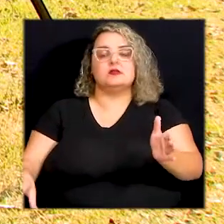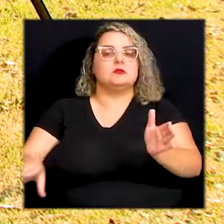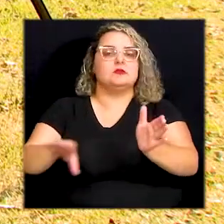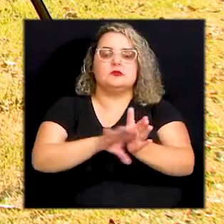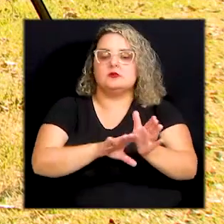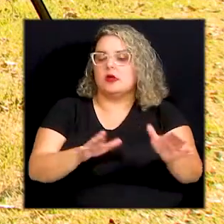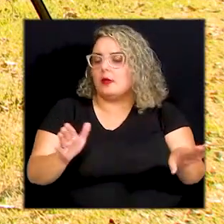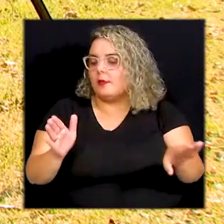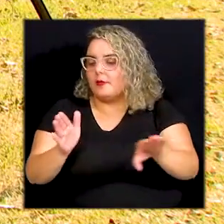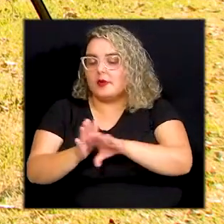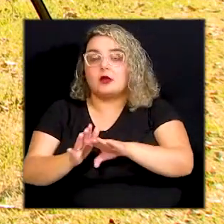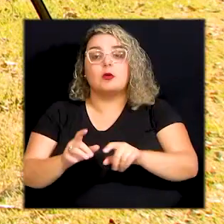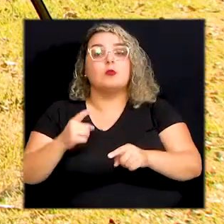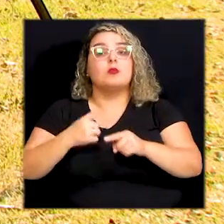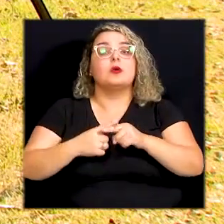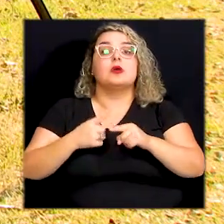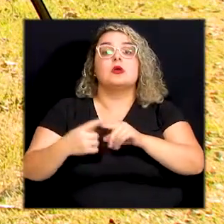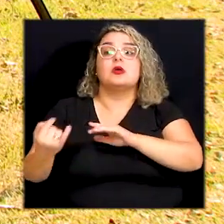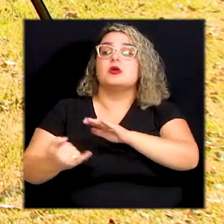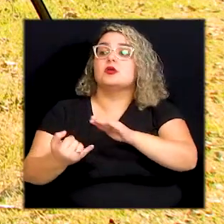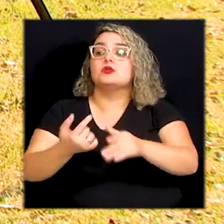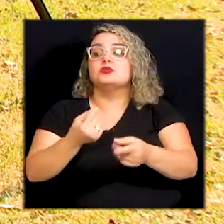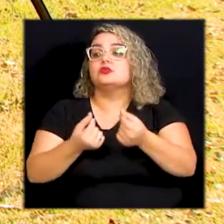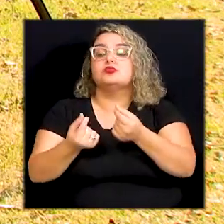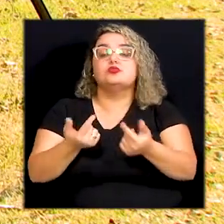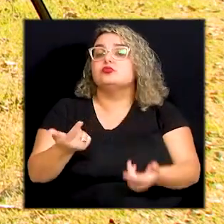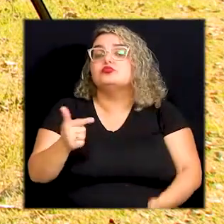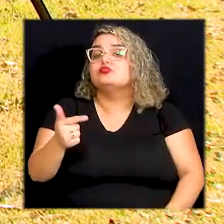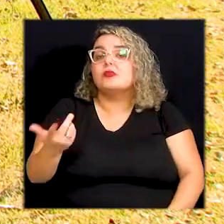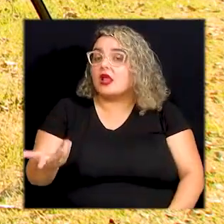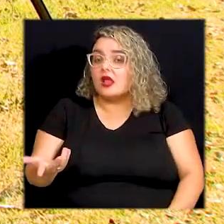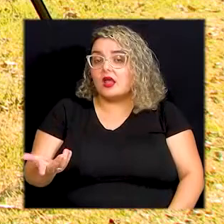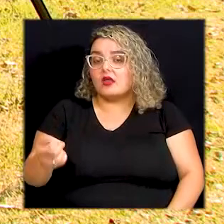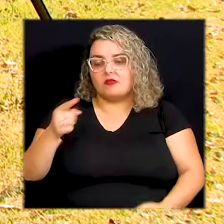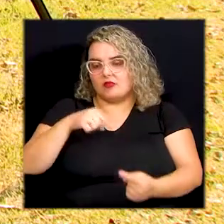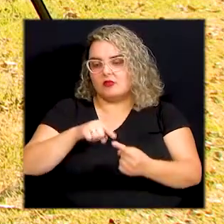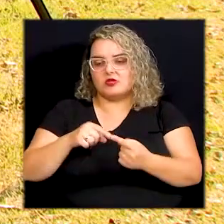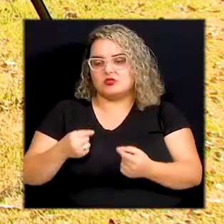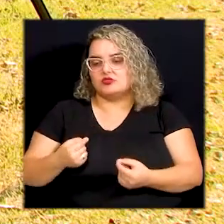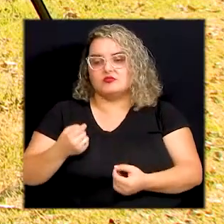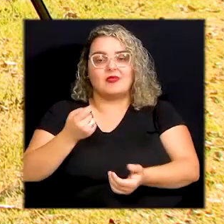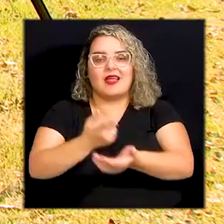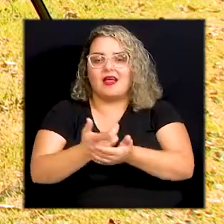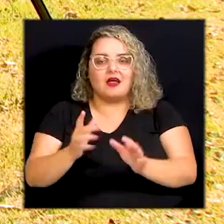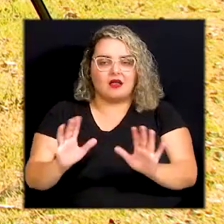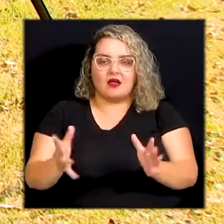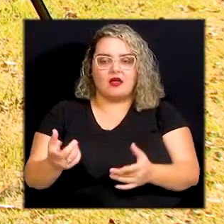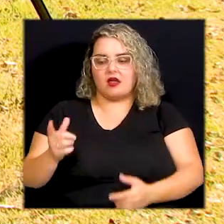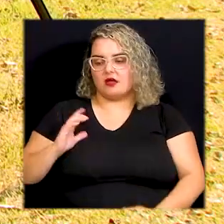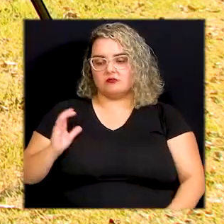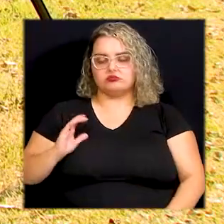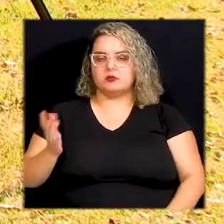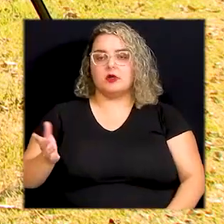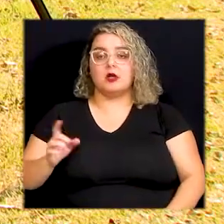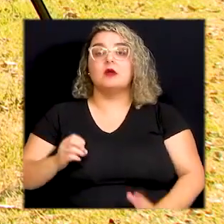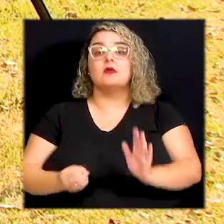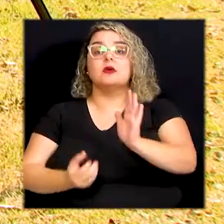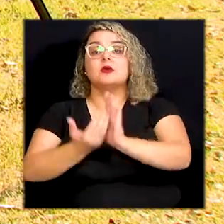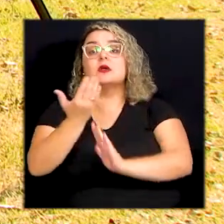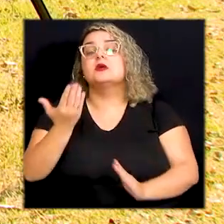chegar... Porque a instituição não tem fins lucrativos, né? Ela foi instituída